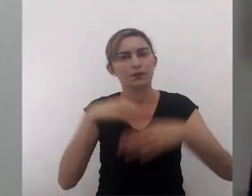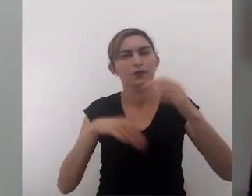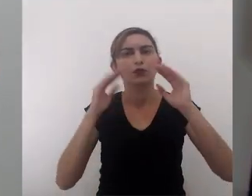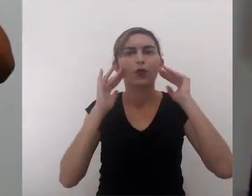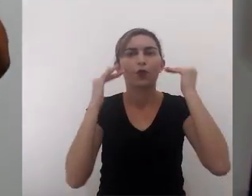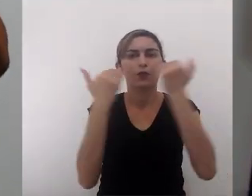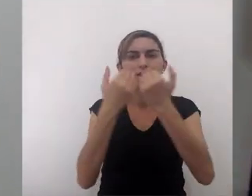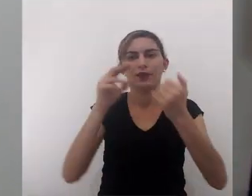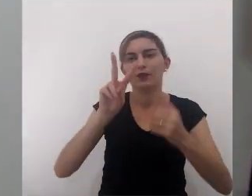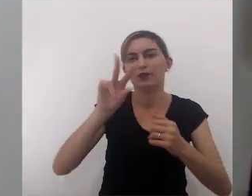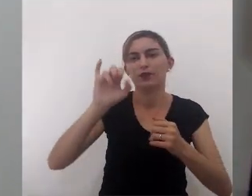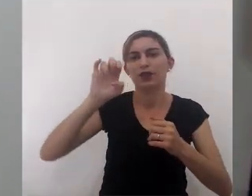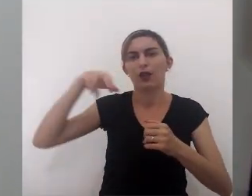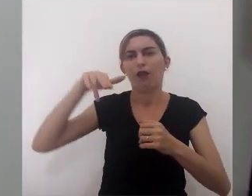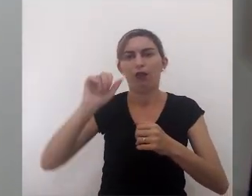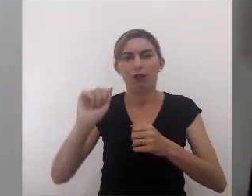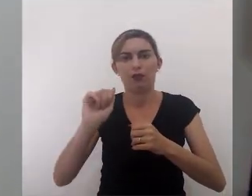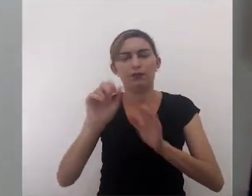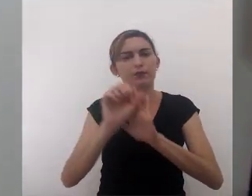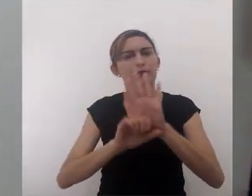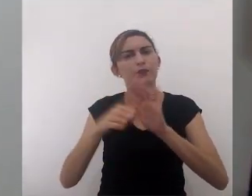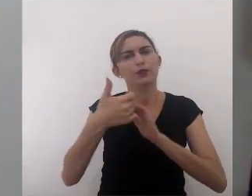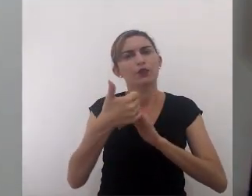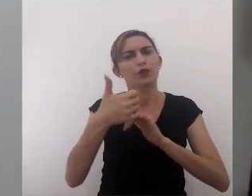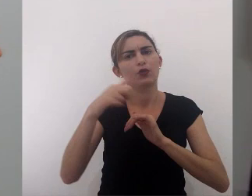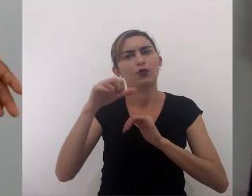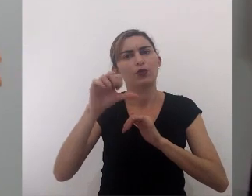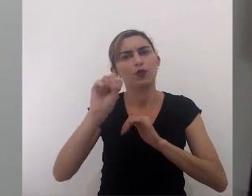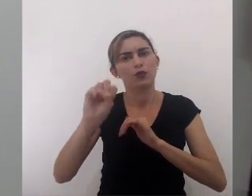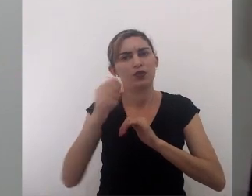do Congresso de Viena. Na década de 20,